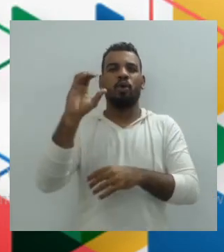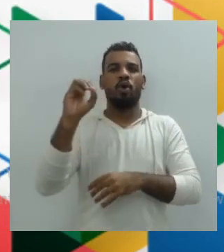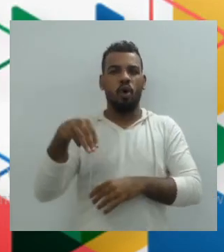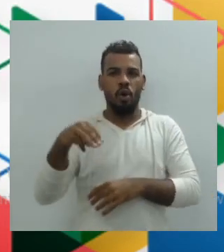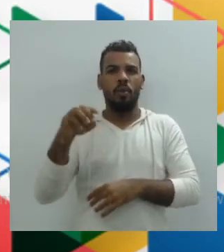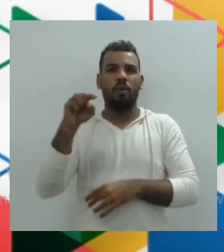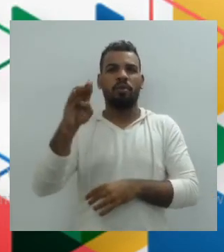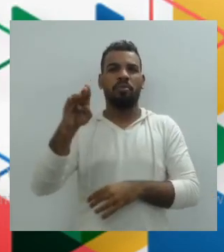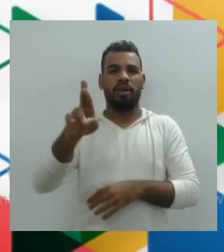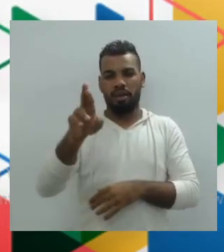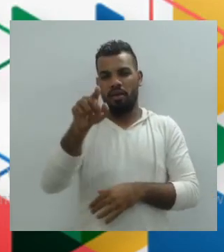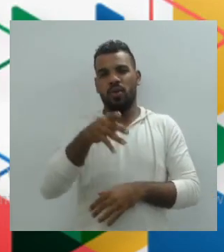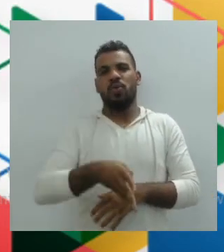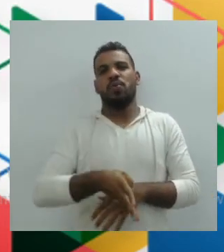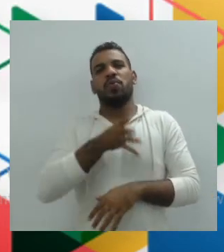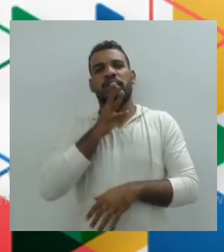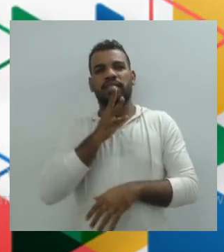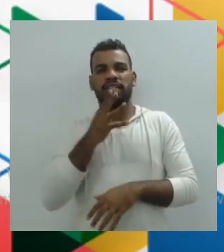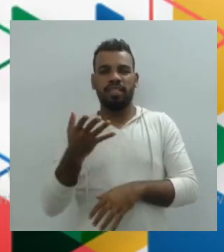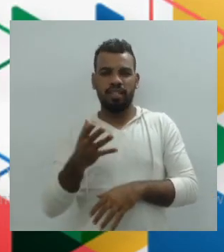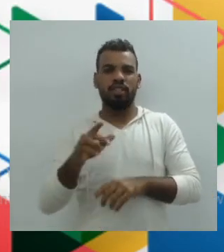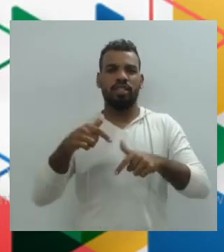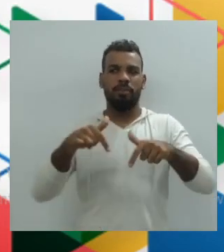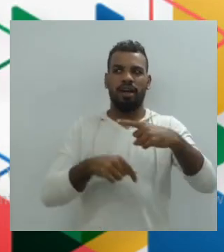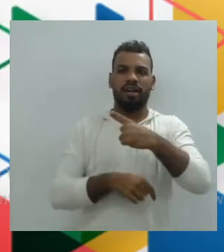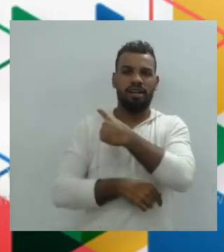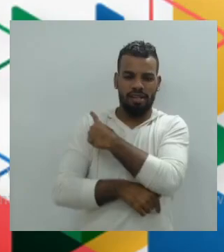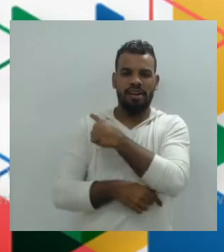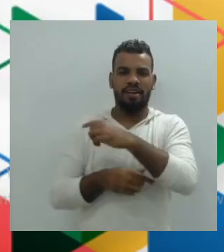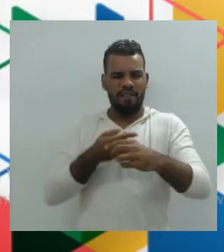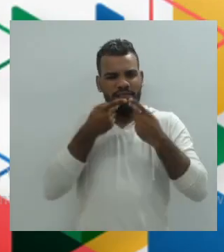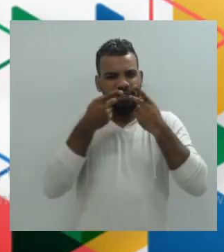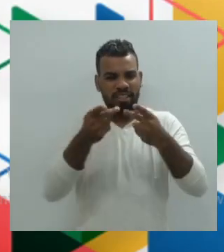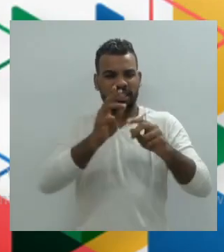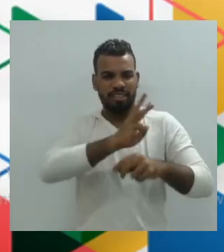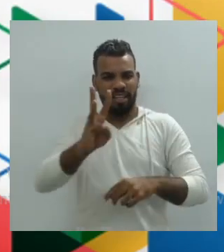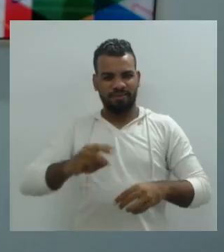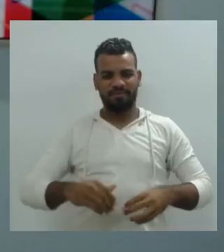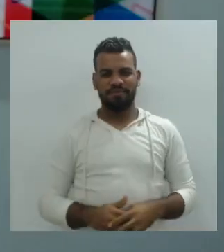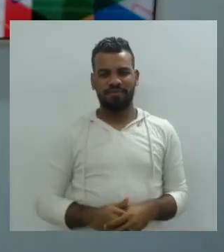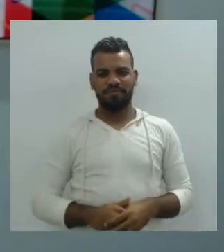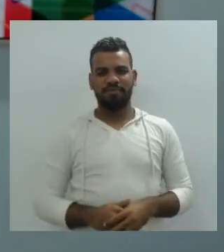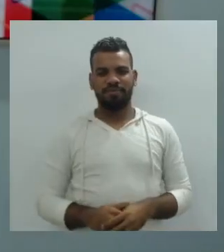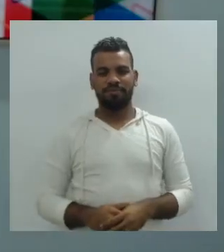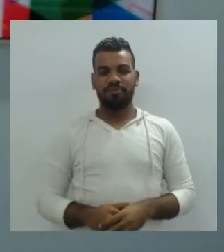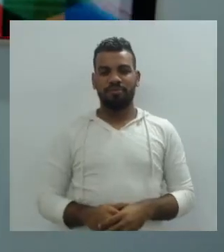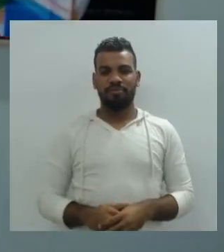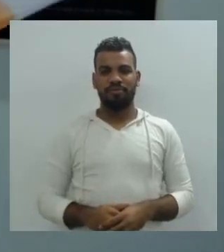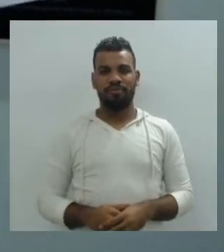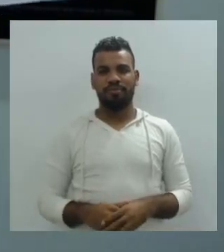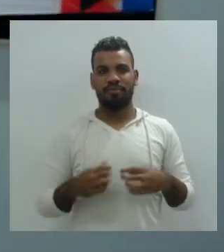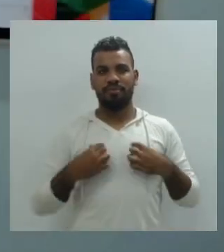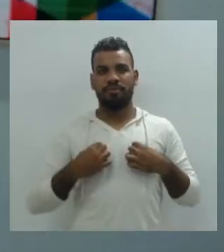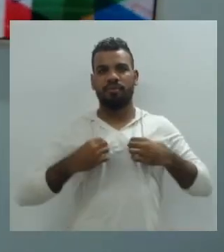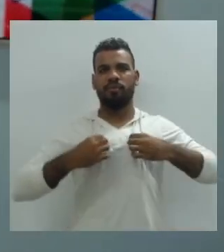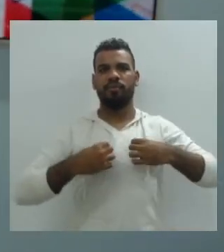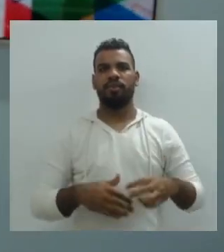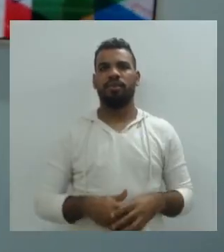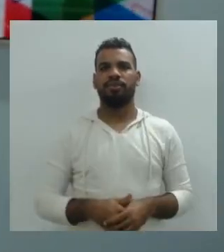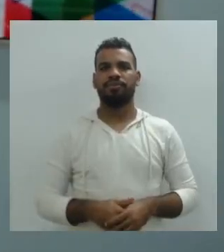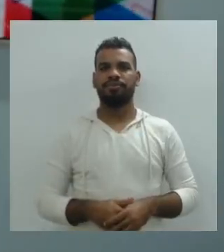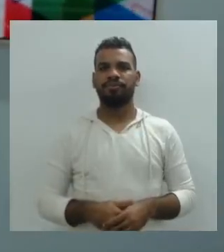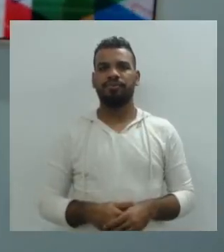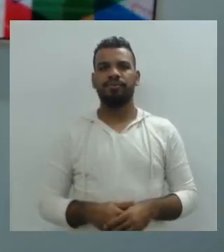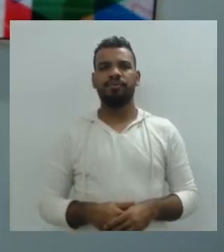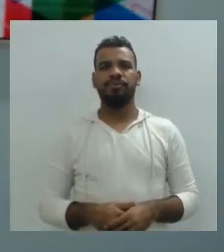umsabadoqualquer.com.br e conheça um pouco mais sobre o trabalho desse artista brasileiro. Robertão, traz aqui para mim, cara. Então,